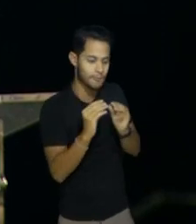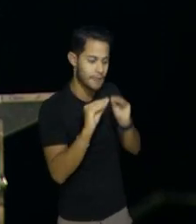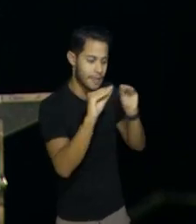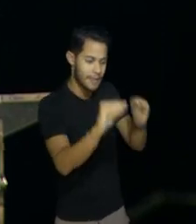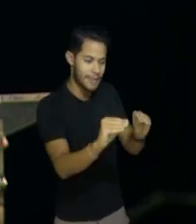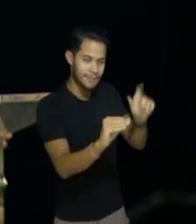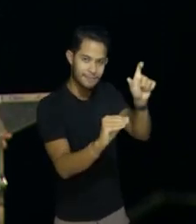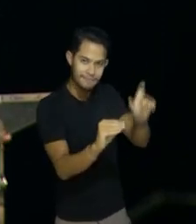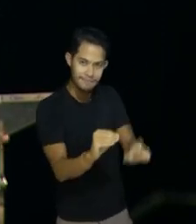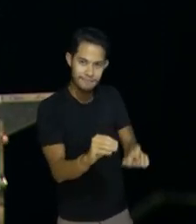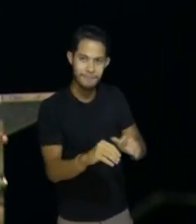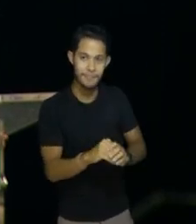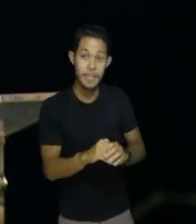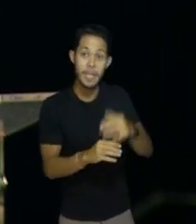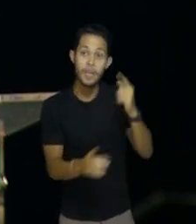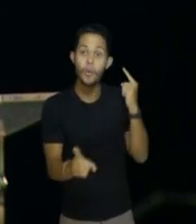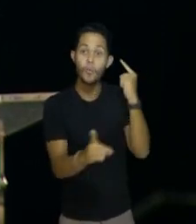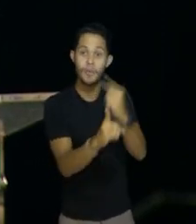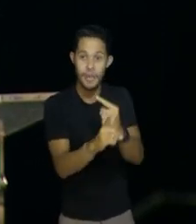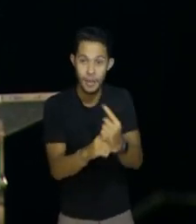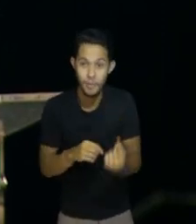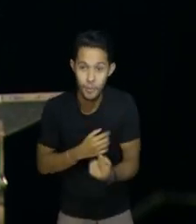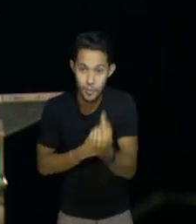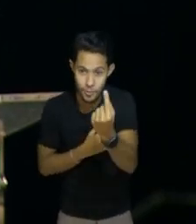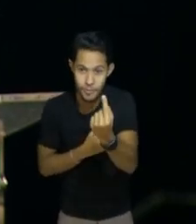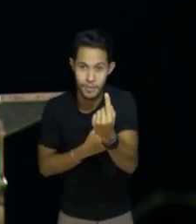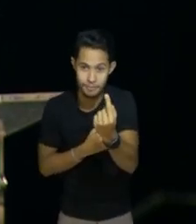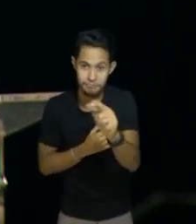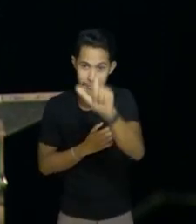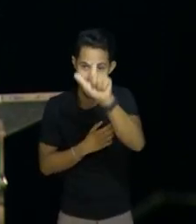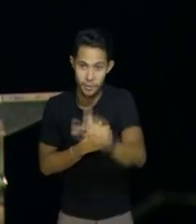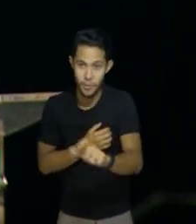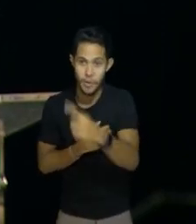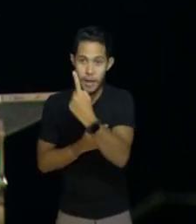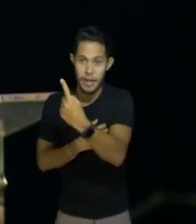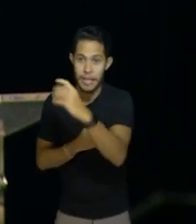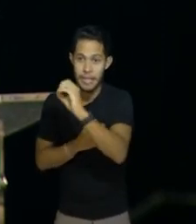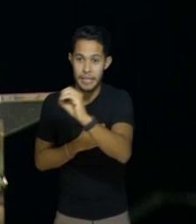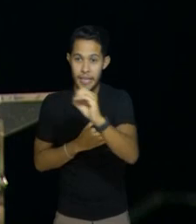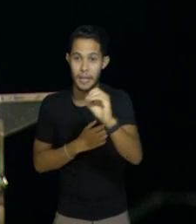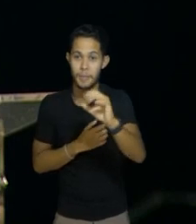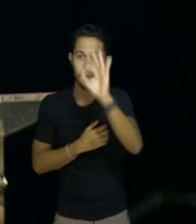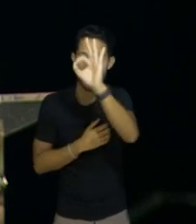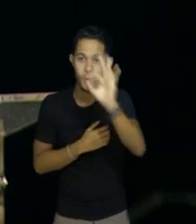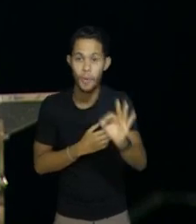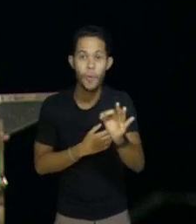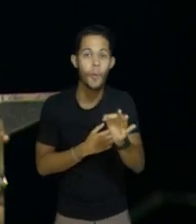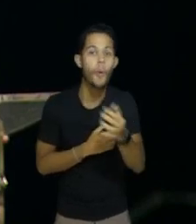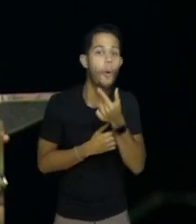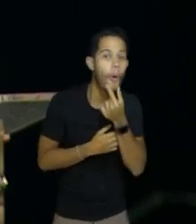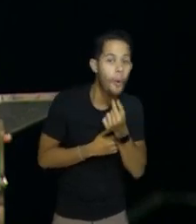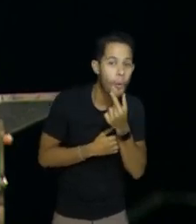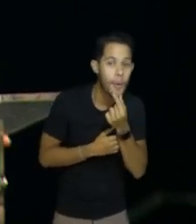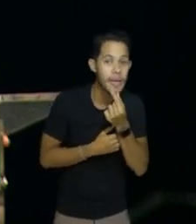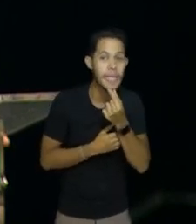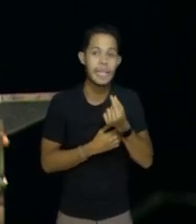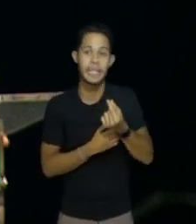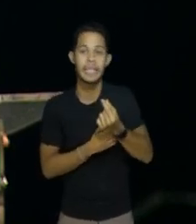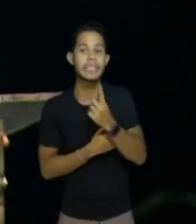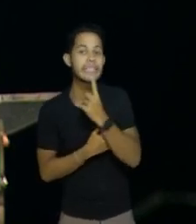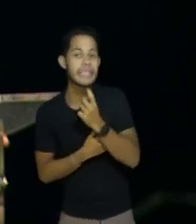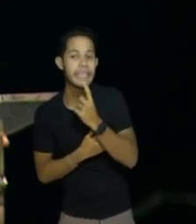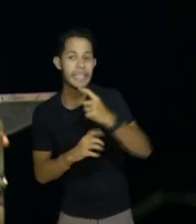de 1 em 1 milhão. 100% compatível medula, homem e do mesmo tipo sanguíneo. Gabriel fez o